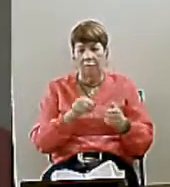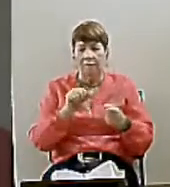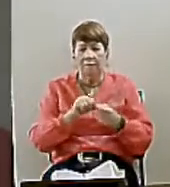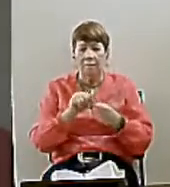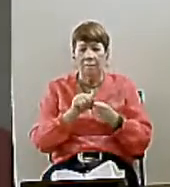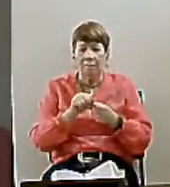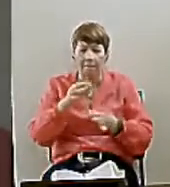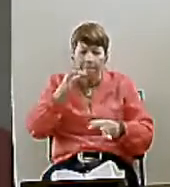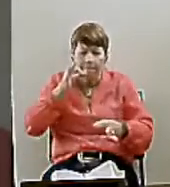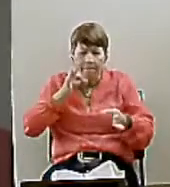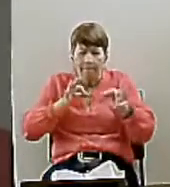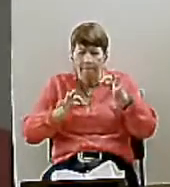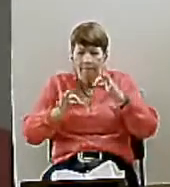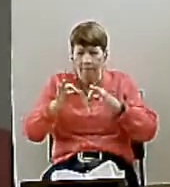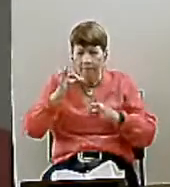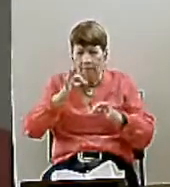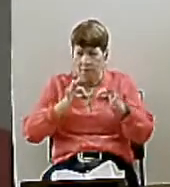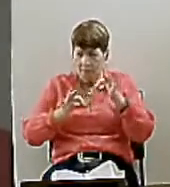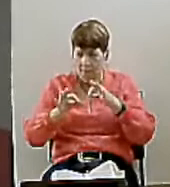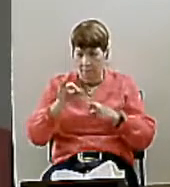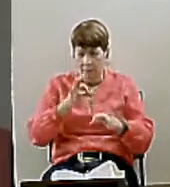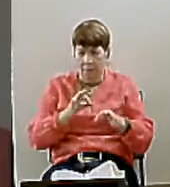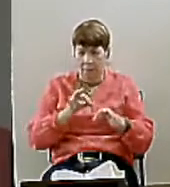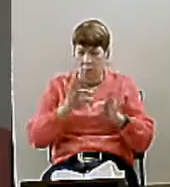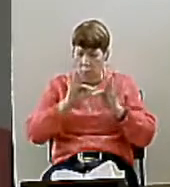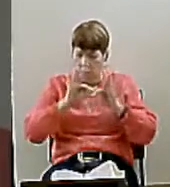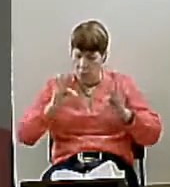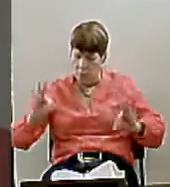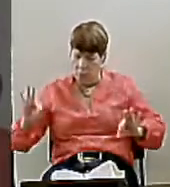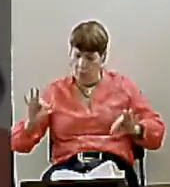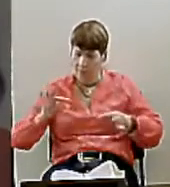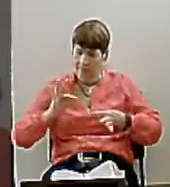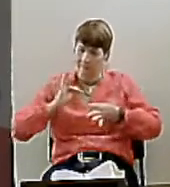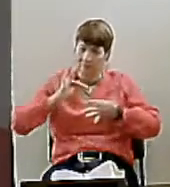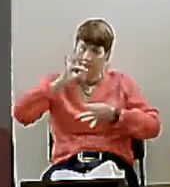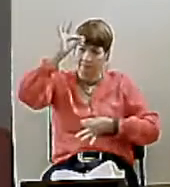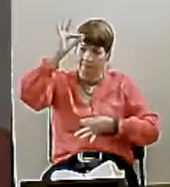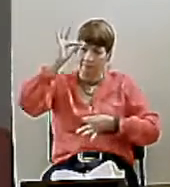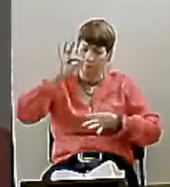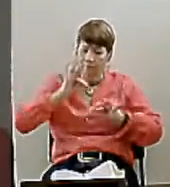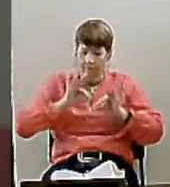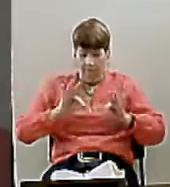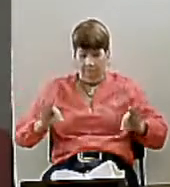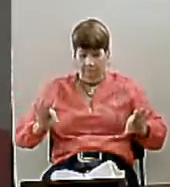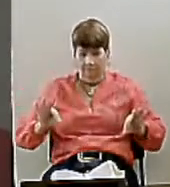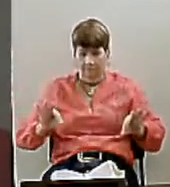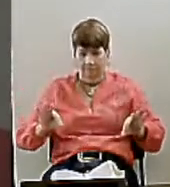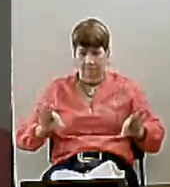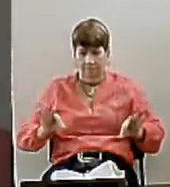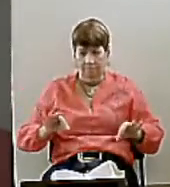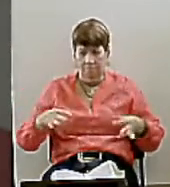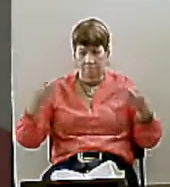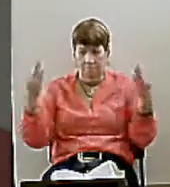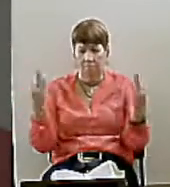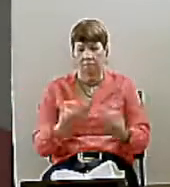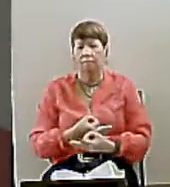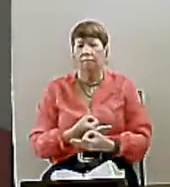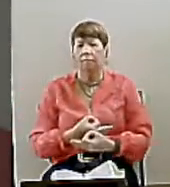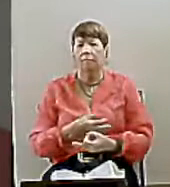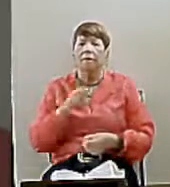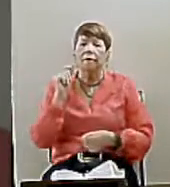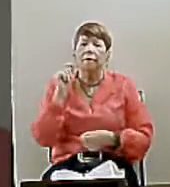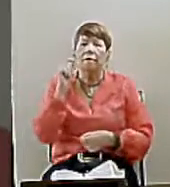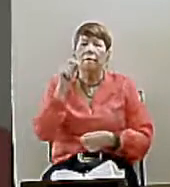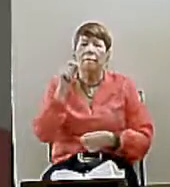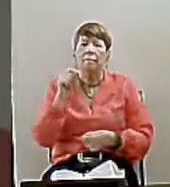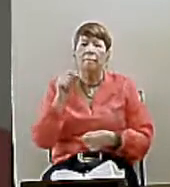os cálculos fazer as contas tirar as medidas para que tudo seja bem feito então quem fez